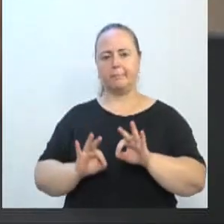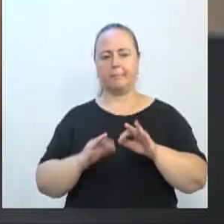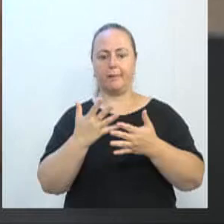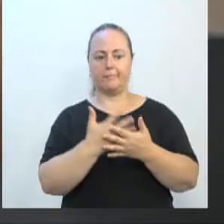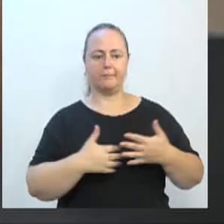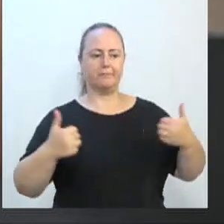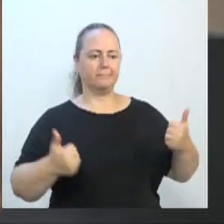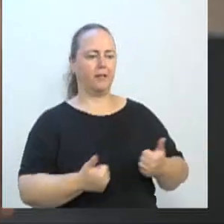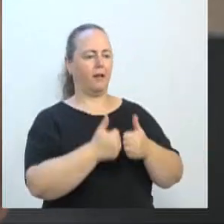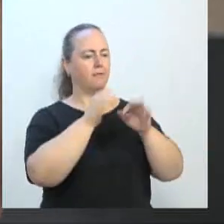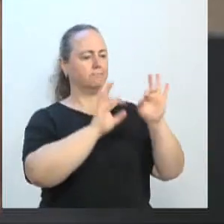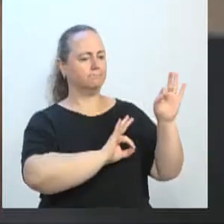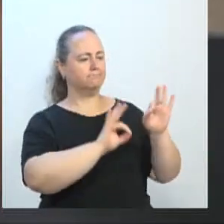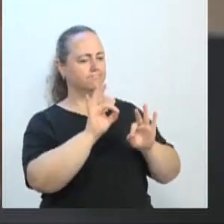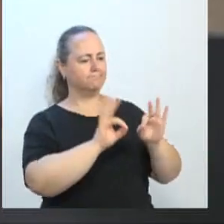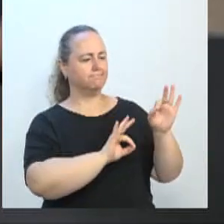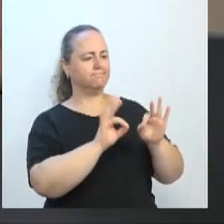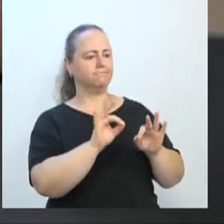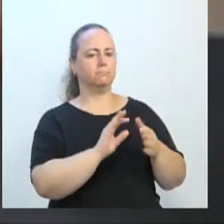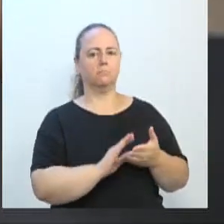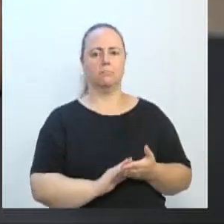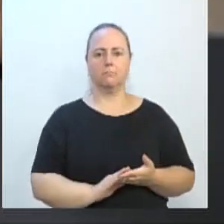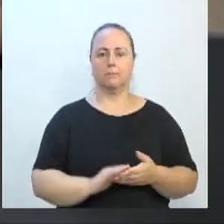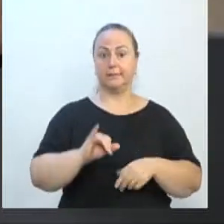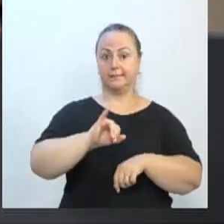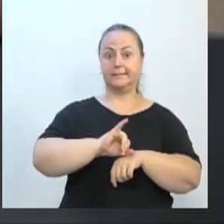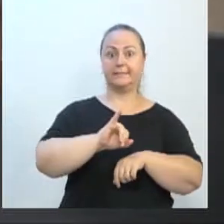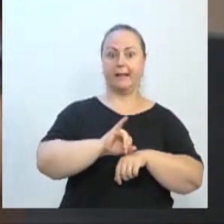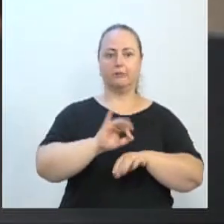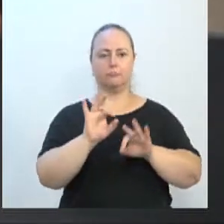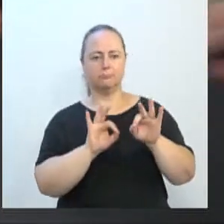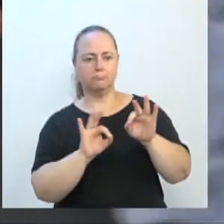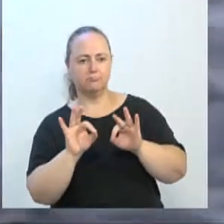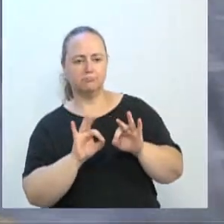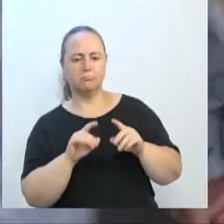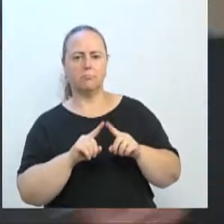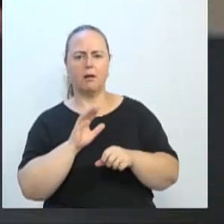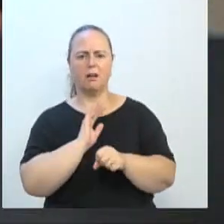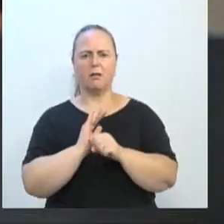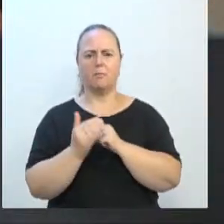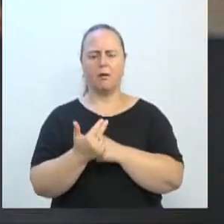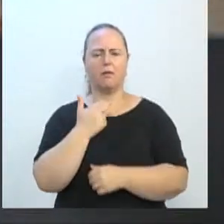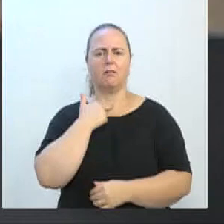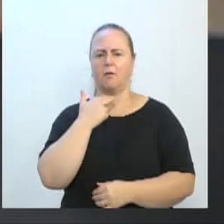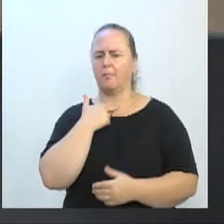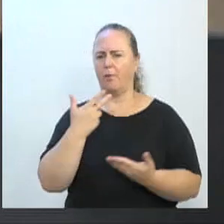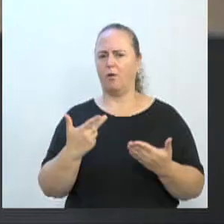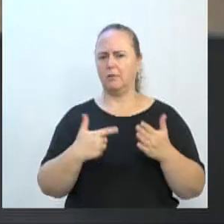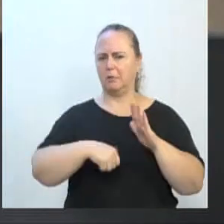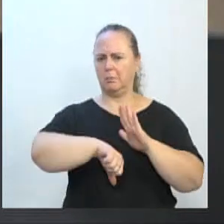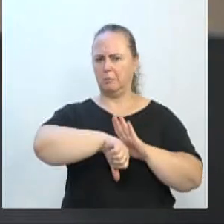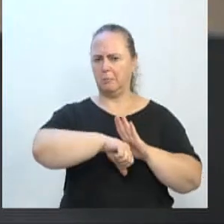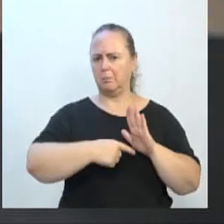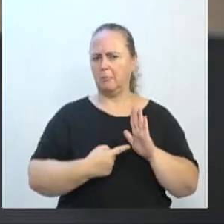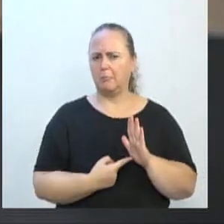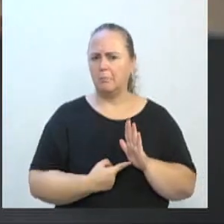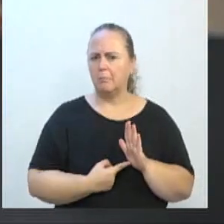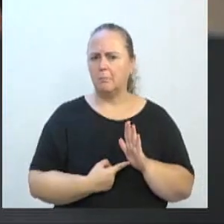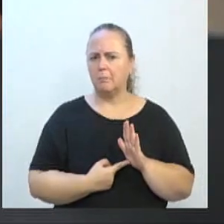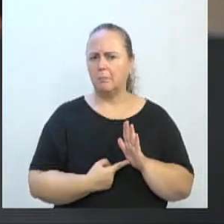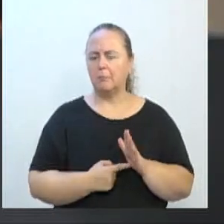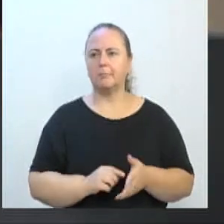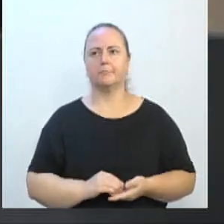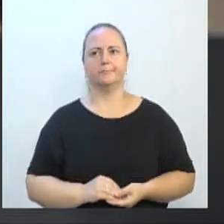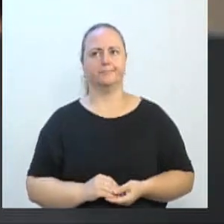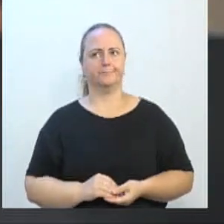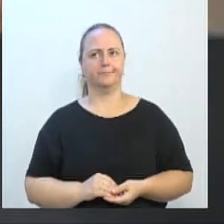não existe a questão da legislação, mas nos bairros se aplica a tal da legislação, né? Então, é complicado. Eu nunca vi alguém descendo um